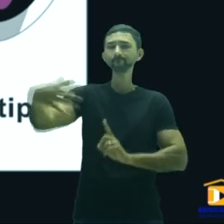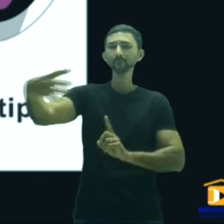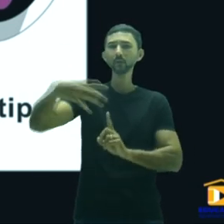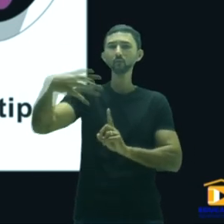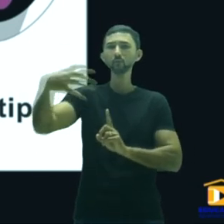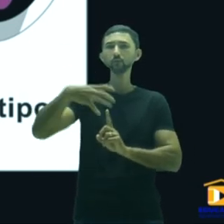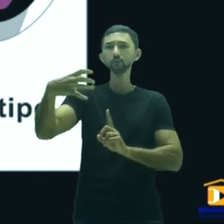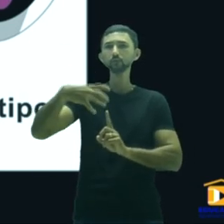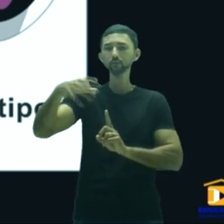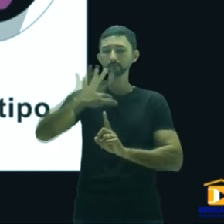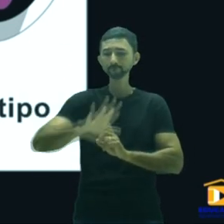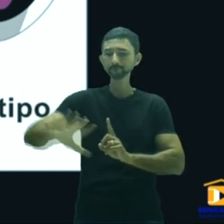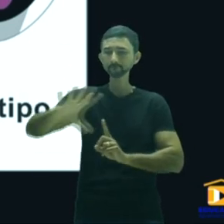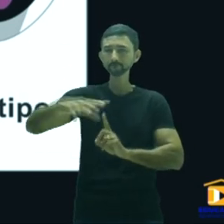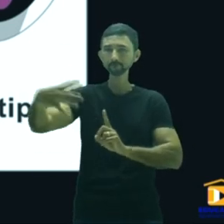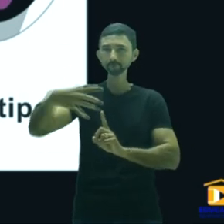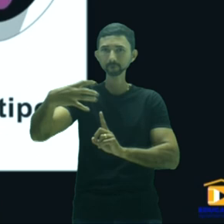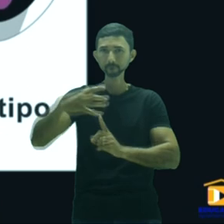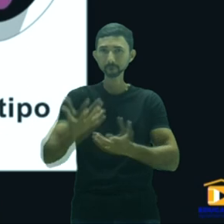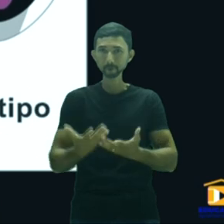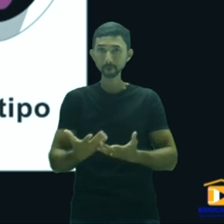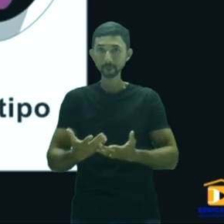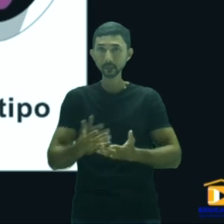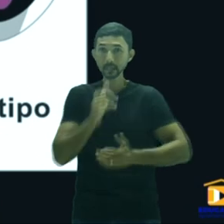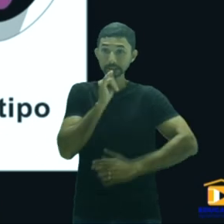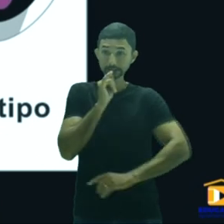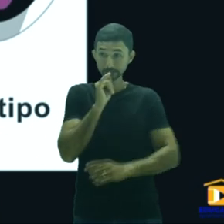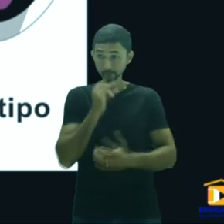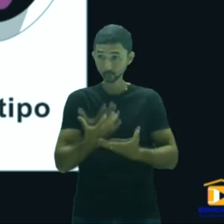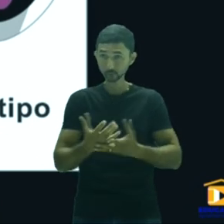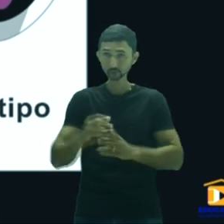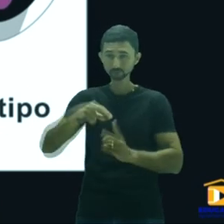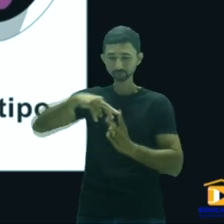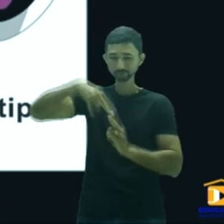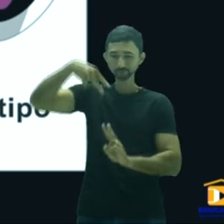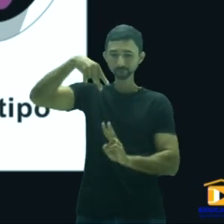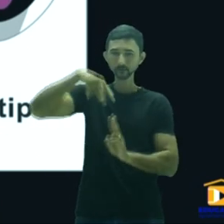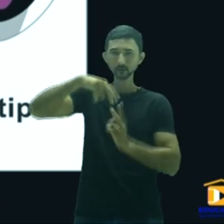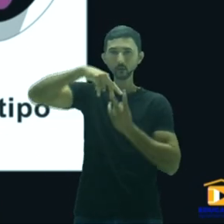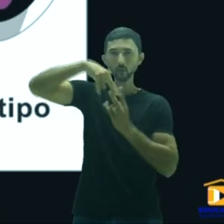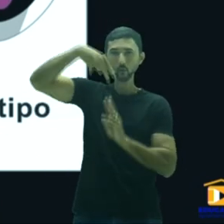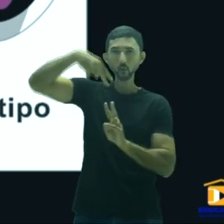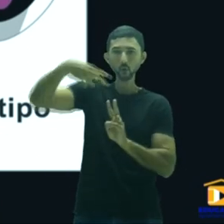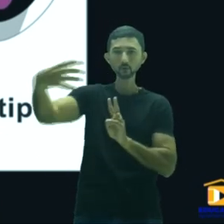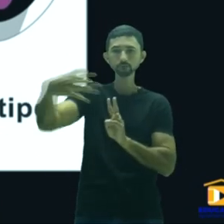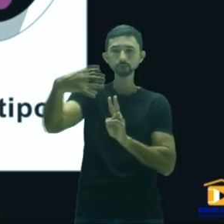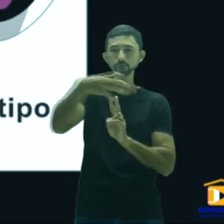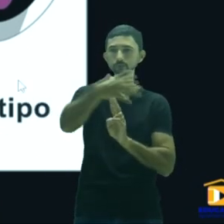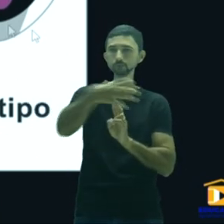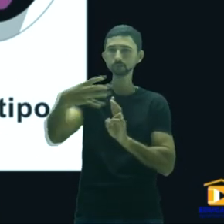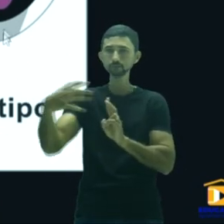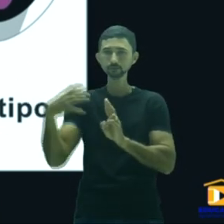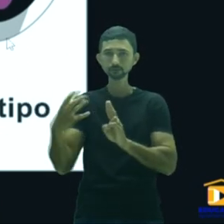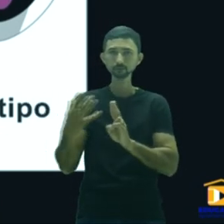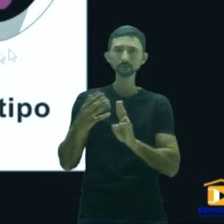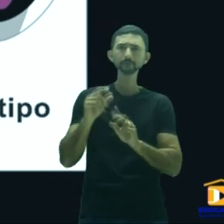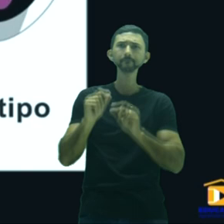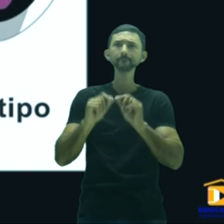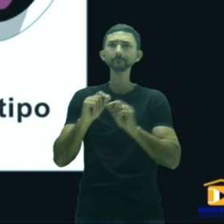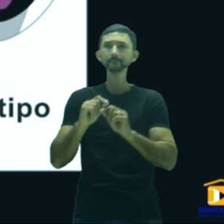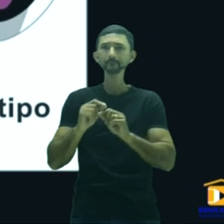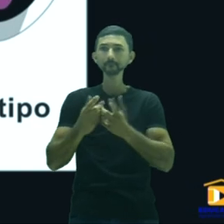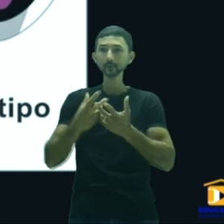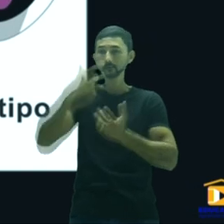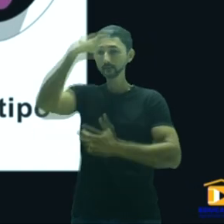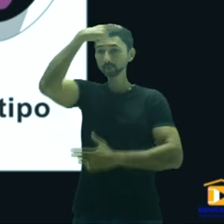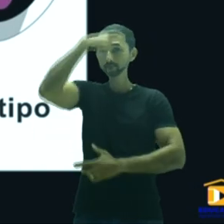sofrer influência do meio ambiente. Pessoal, quando o genótipo se expressa, influenciada pelo meio, aí nós vamos